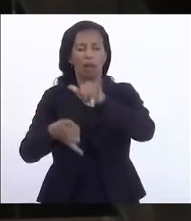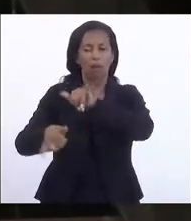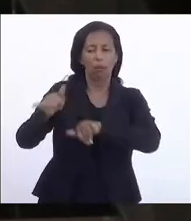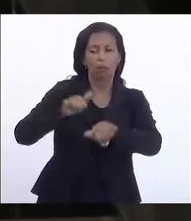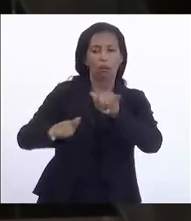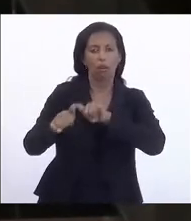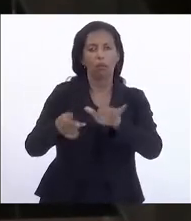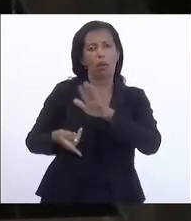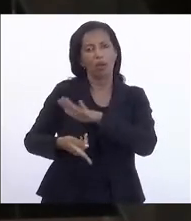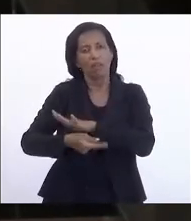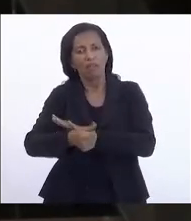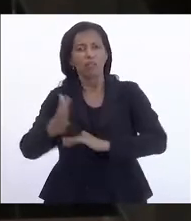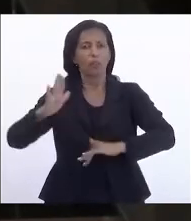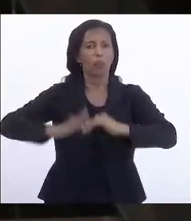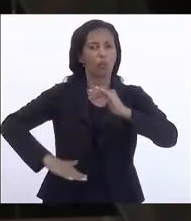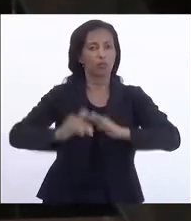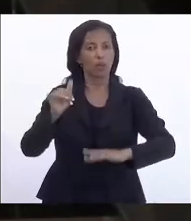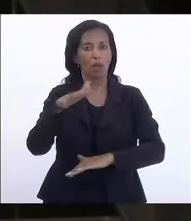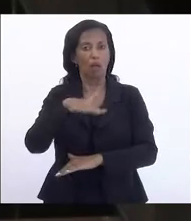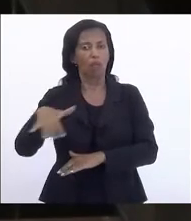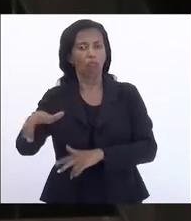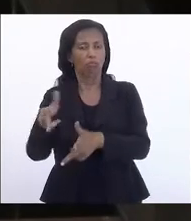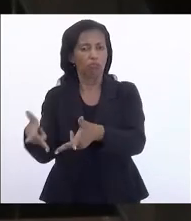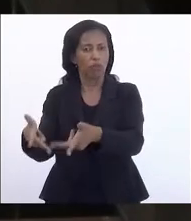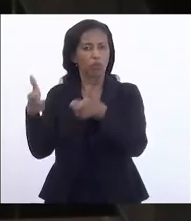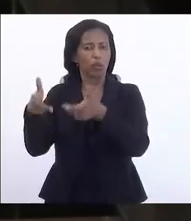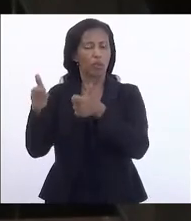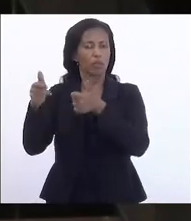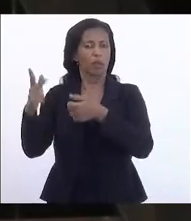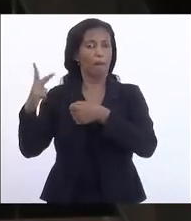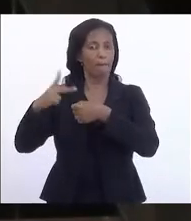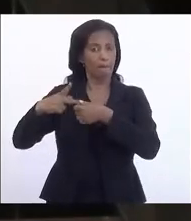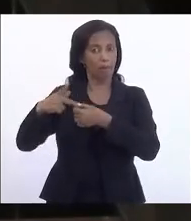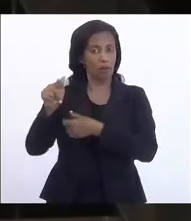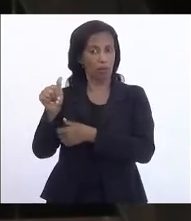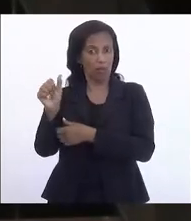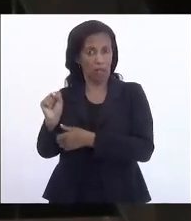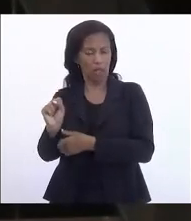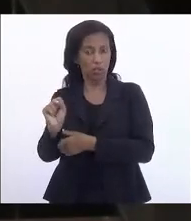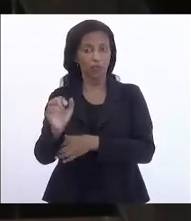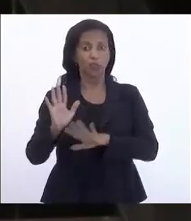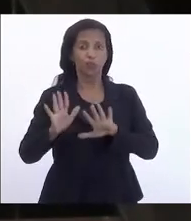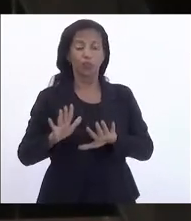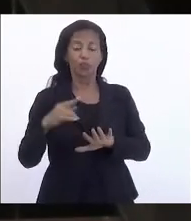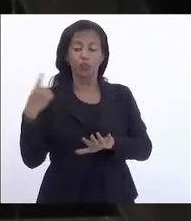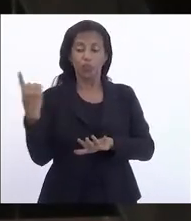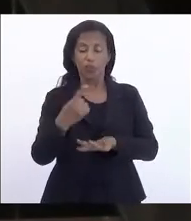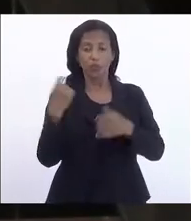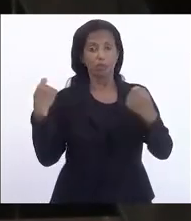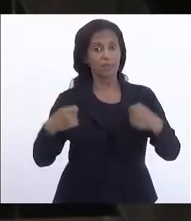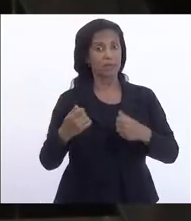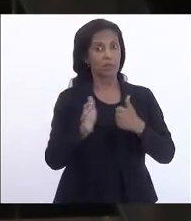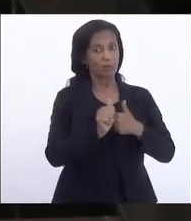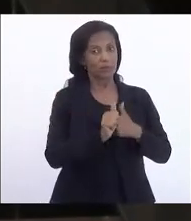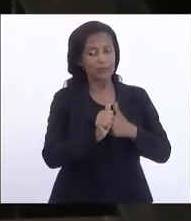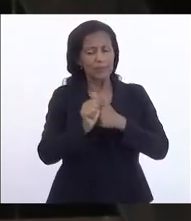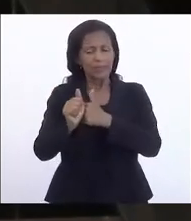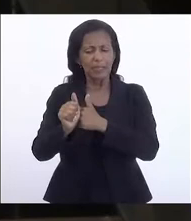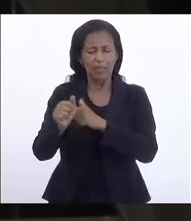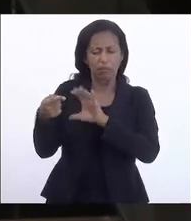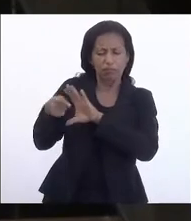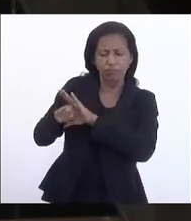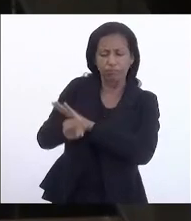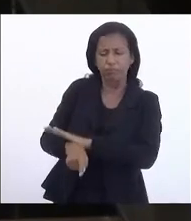investir em pesquisadores nessa área de exploração do petróleo e do gás. A grande questão que a gente precisa ainda seguir aprofundando